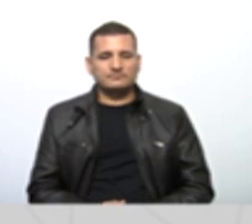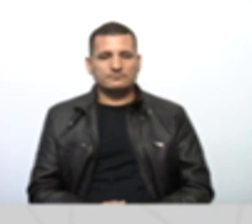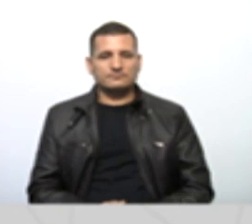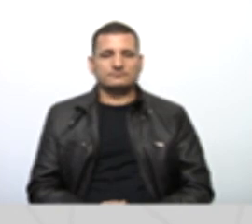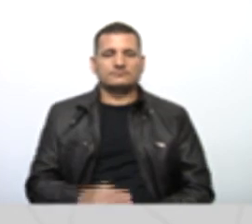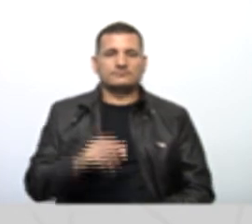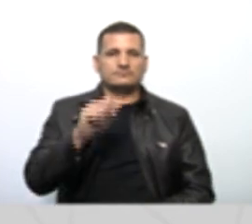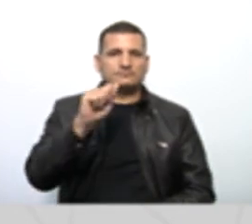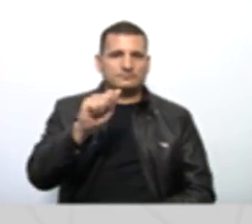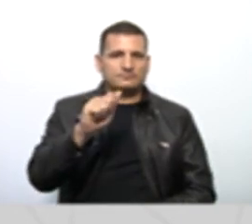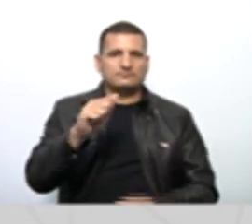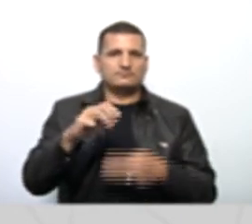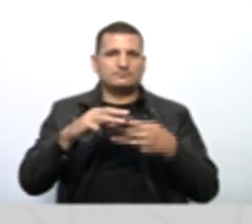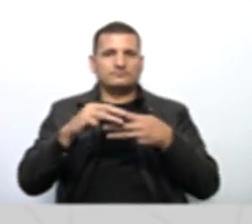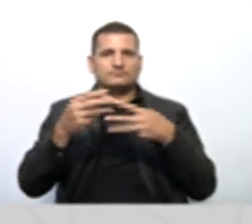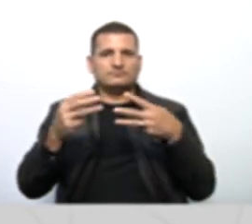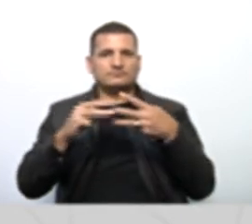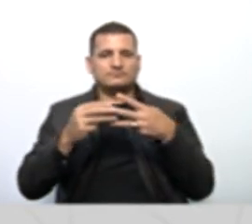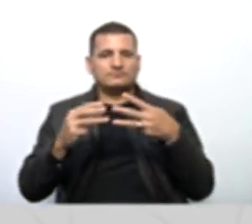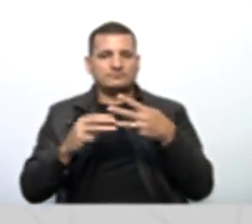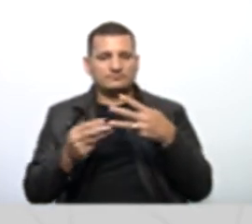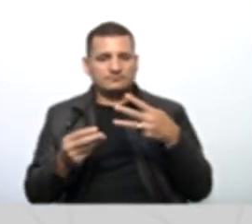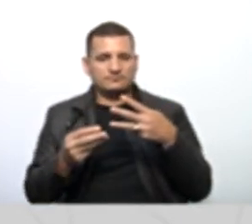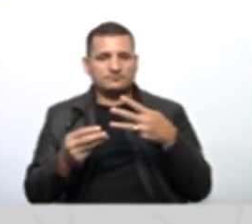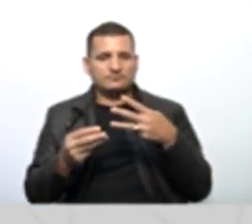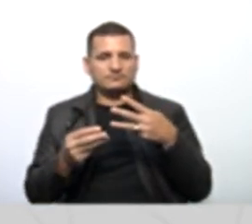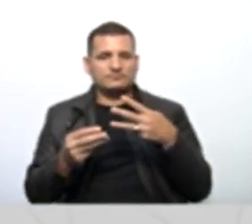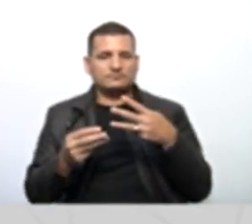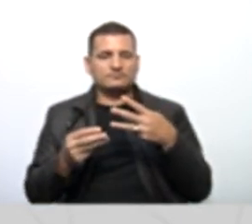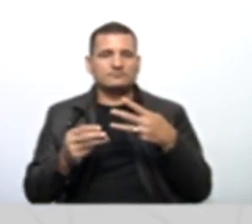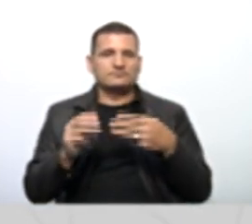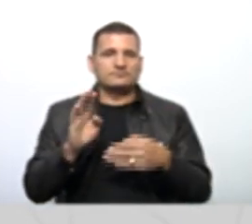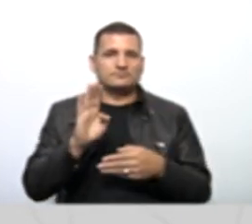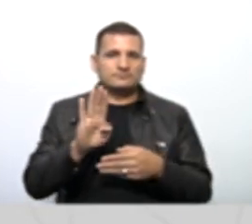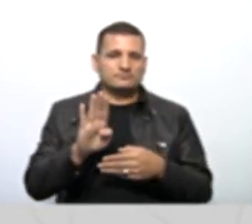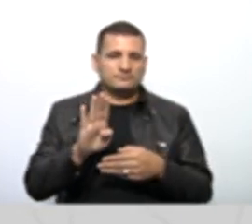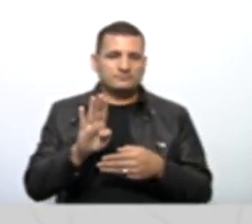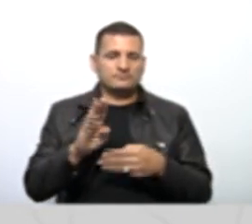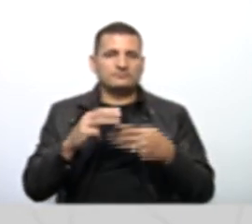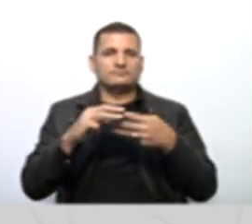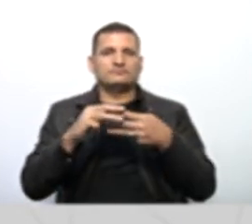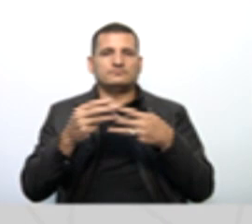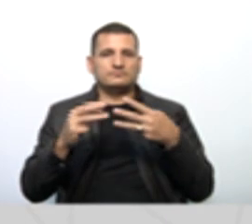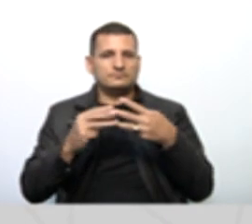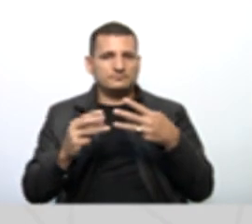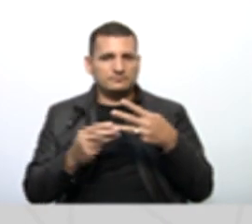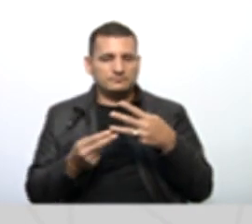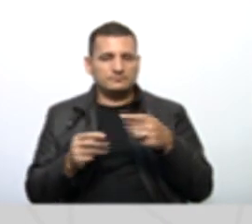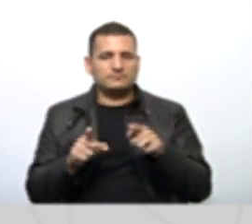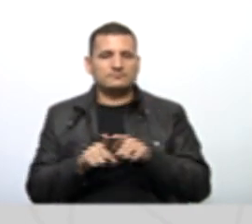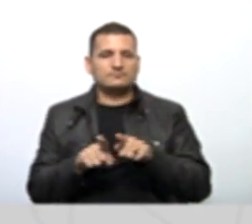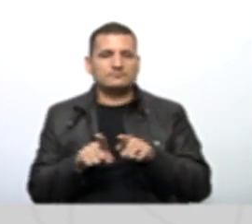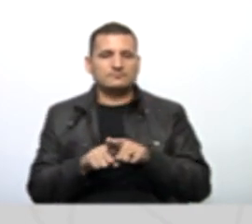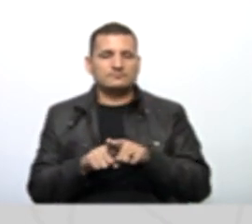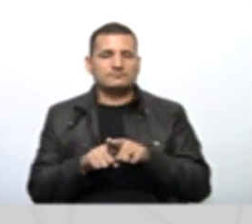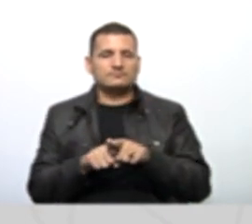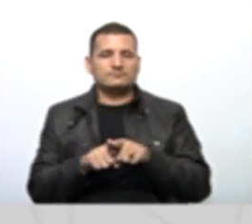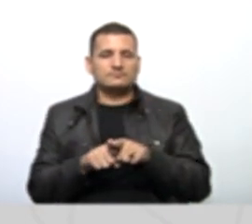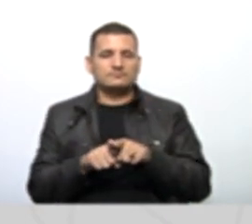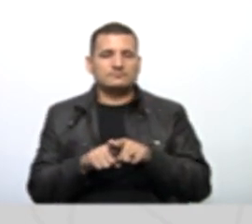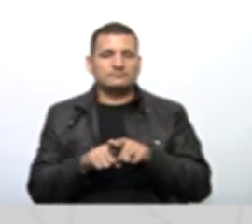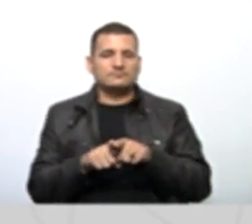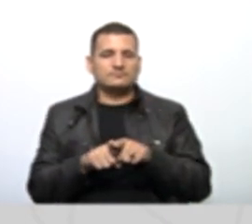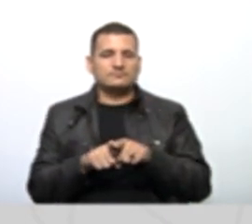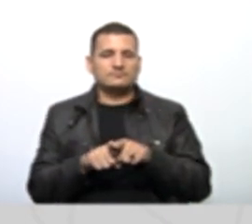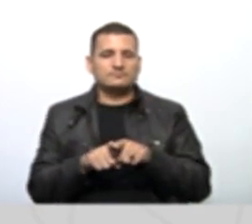ela é blindar a gente lembrou então a letra b também é blindado certo que ela tem uma